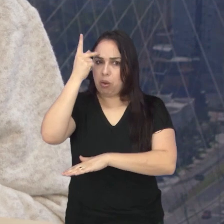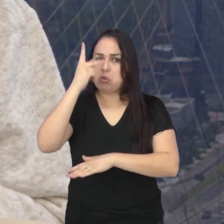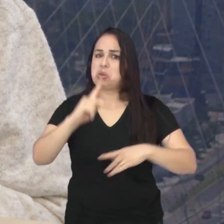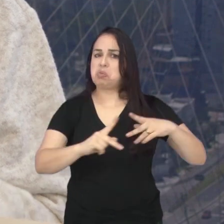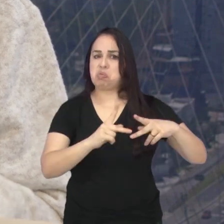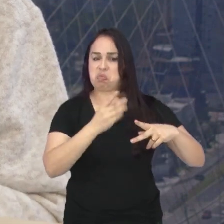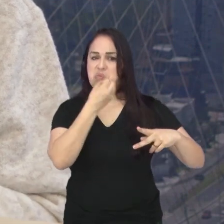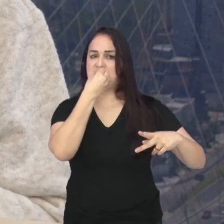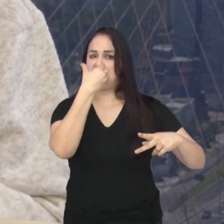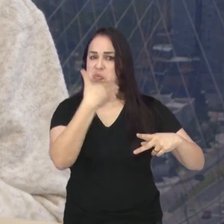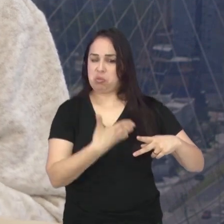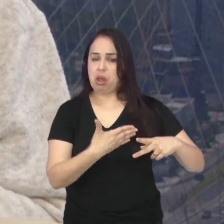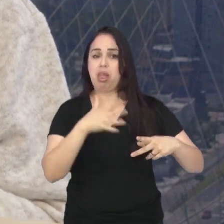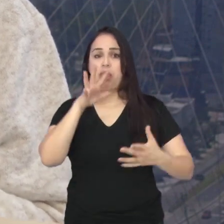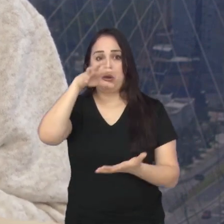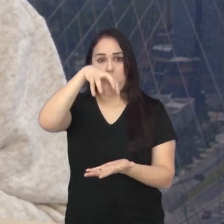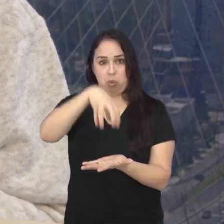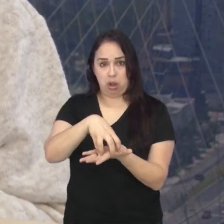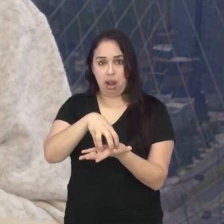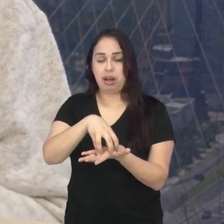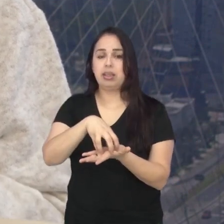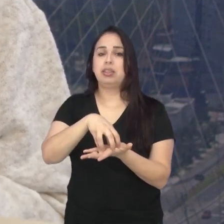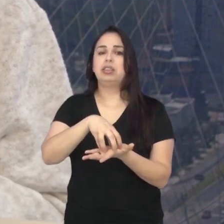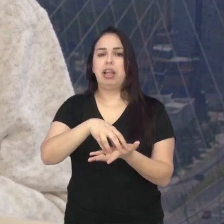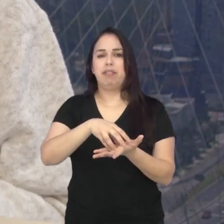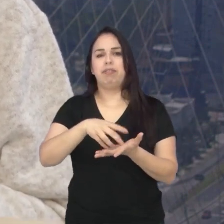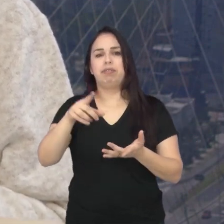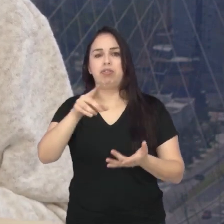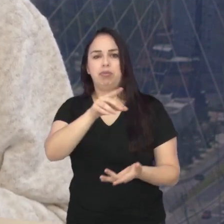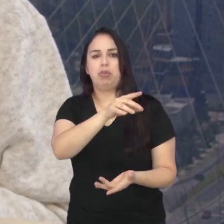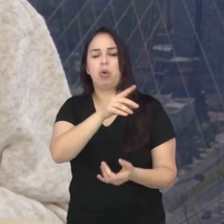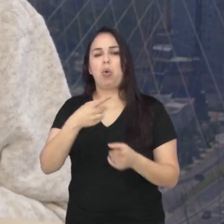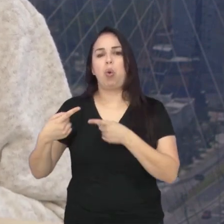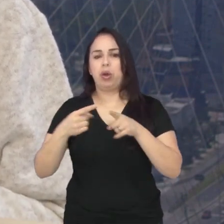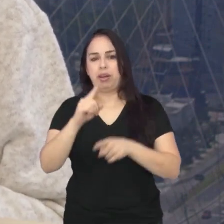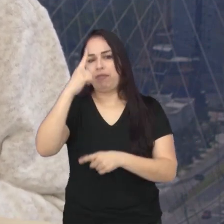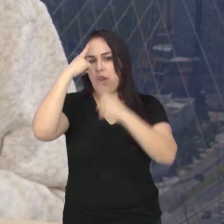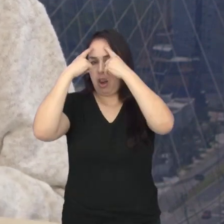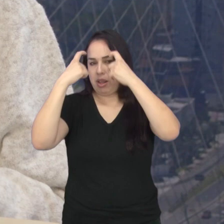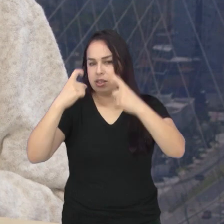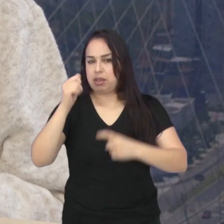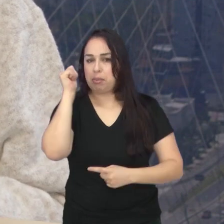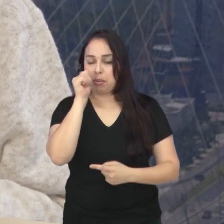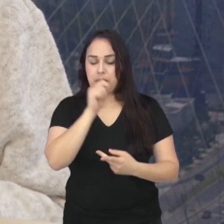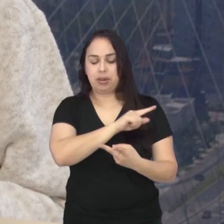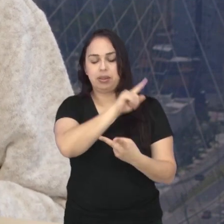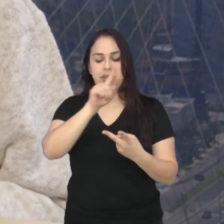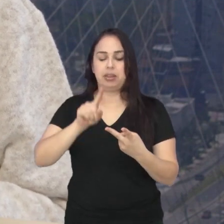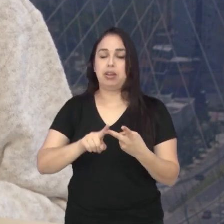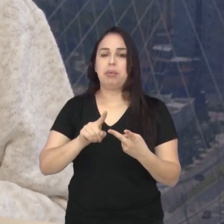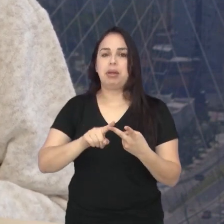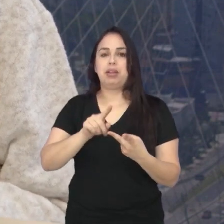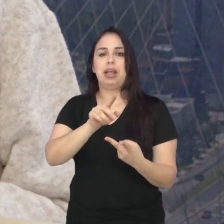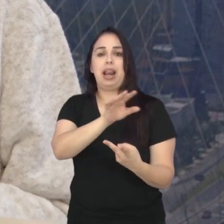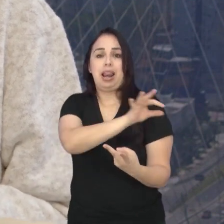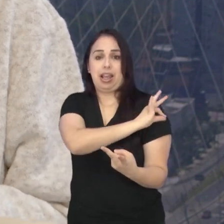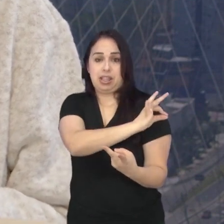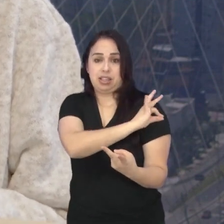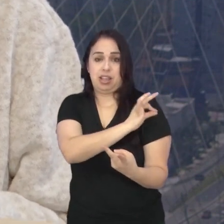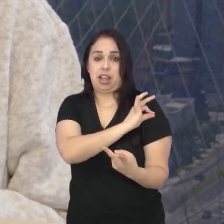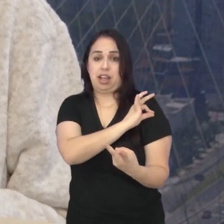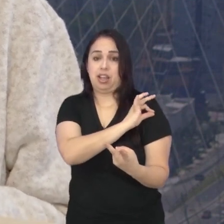muito bem, porque justamente tem uma vara de violência doméstica, tem uma delegacia da mulher, tem uma defensoria pública com